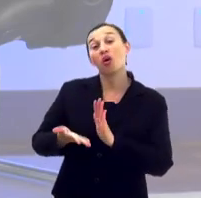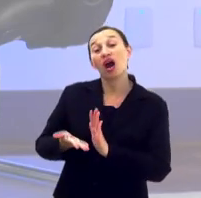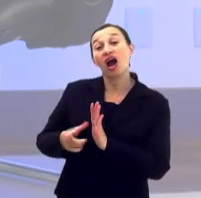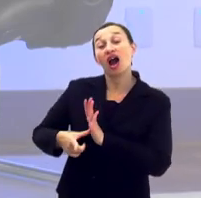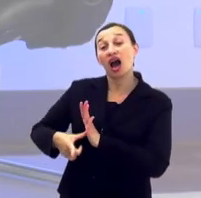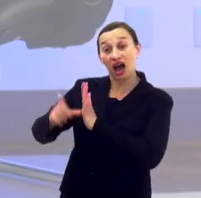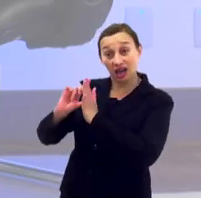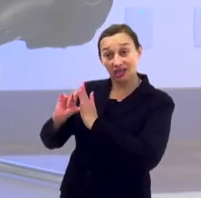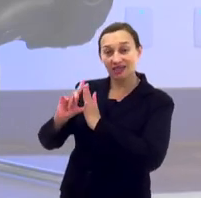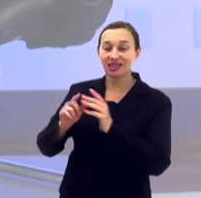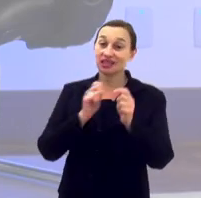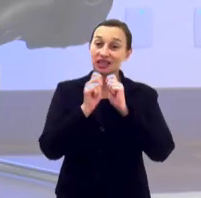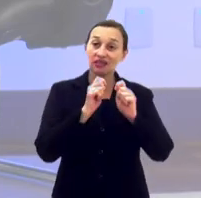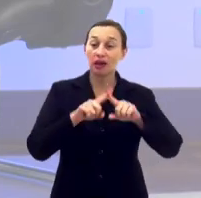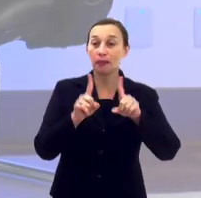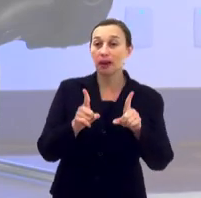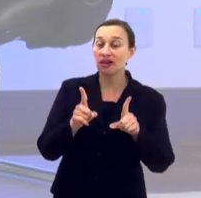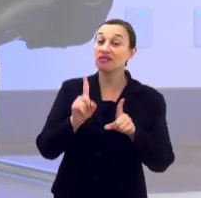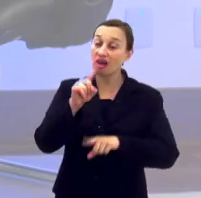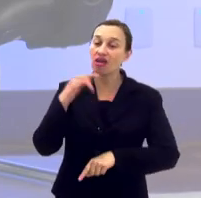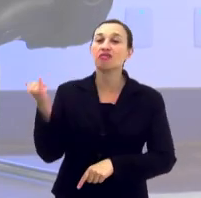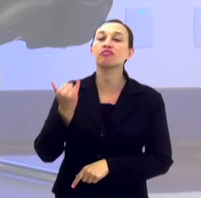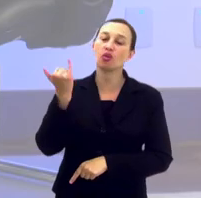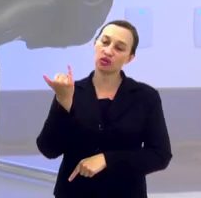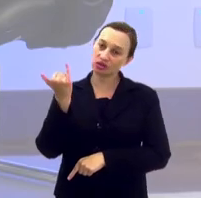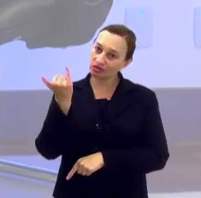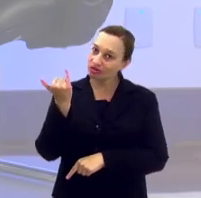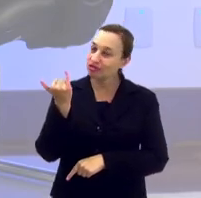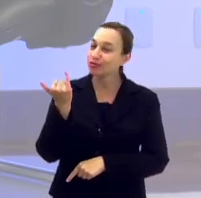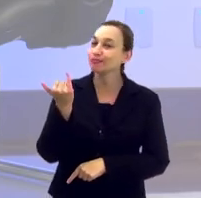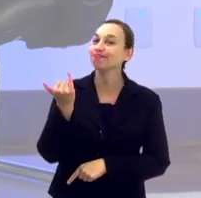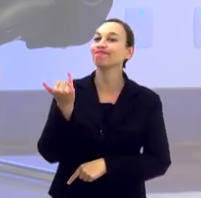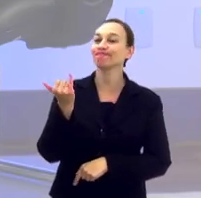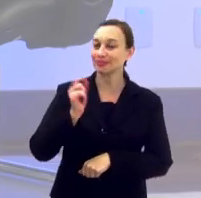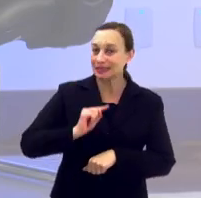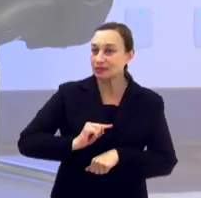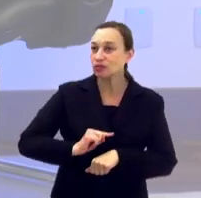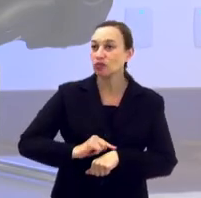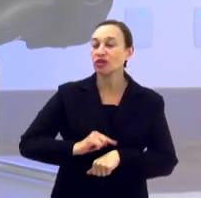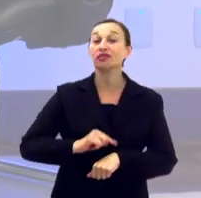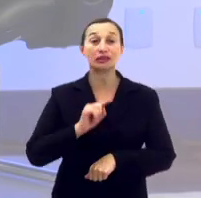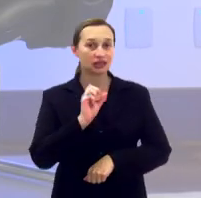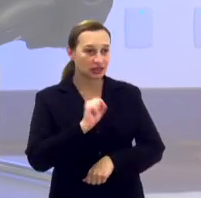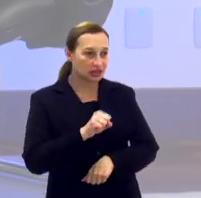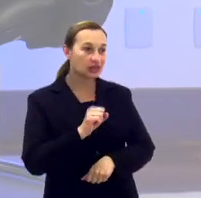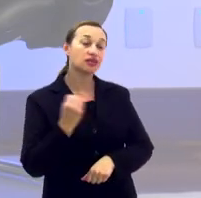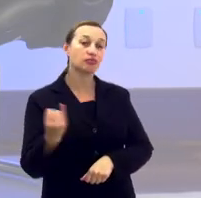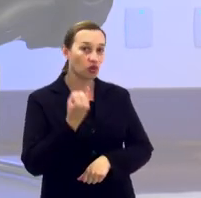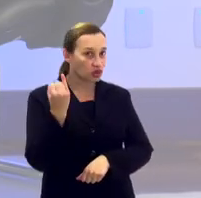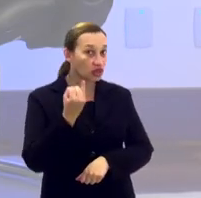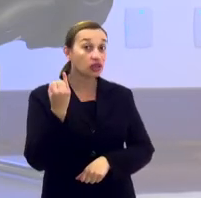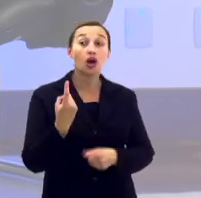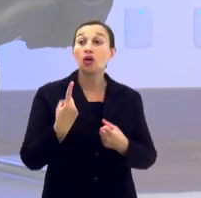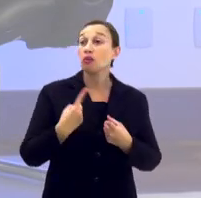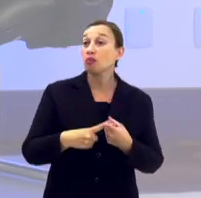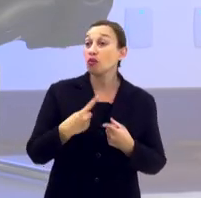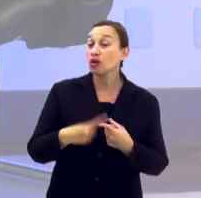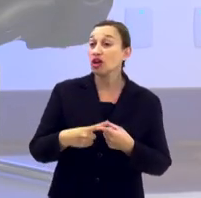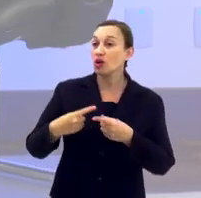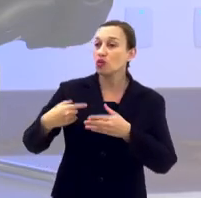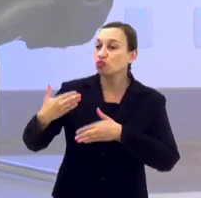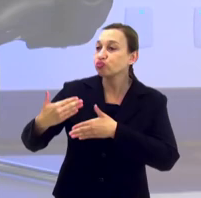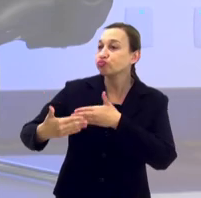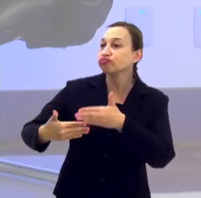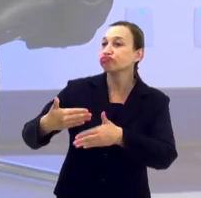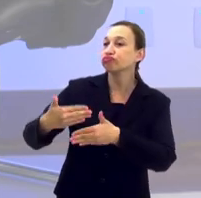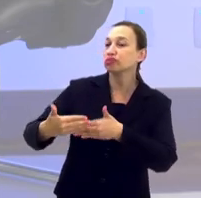nossas entrevistas, mas ela se faz presente, importante, importantíssima nesse momento. Muito importante,